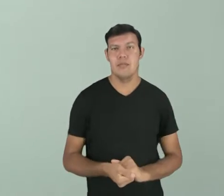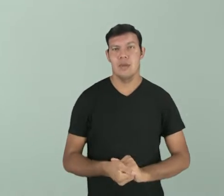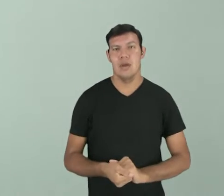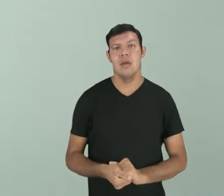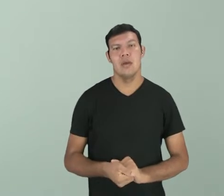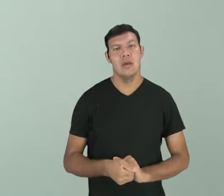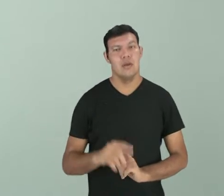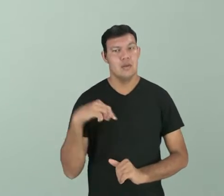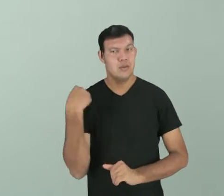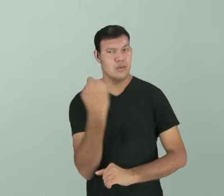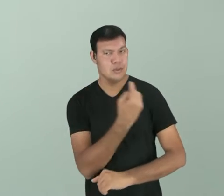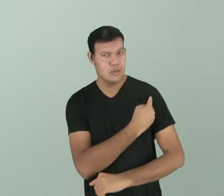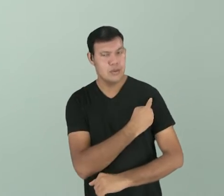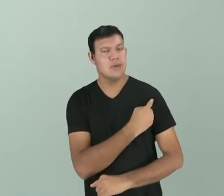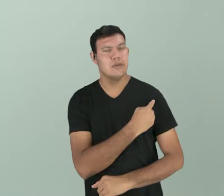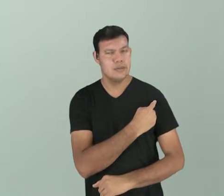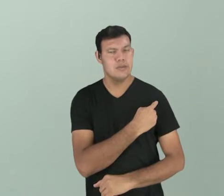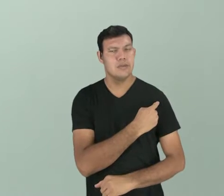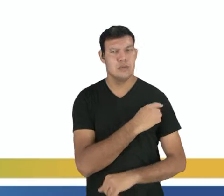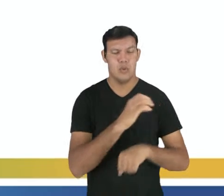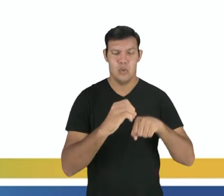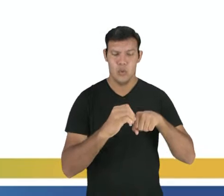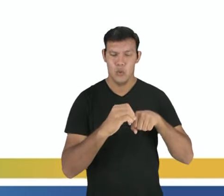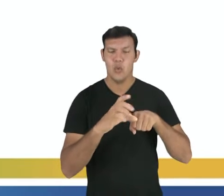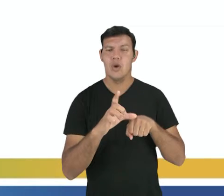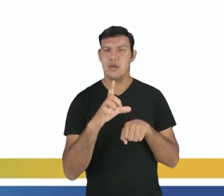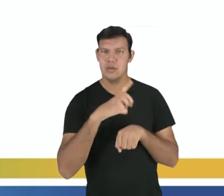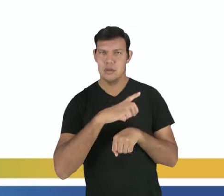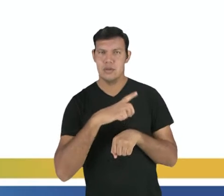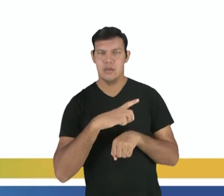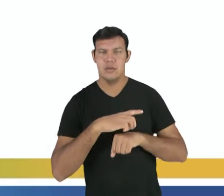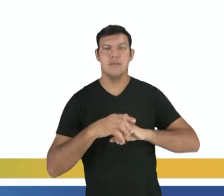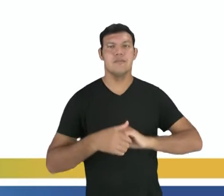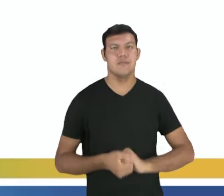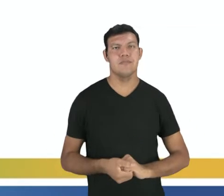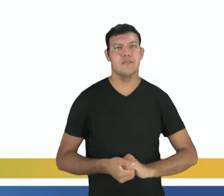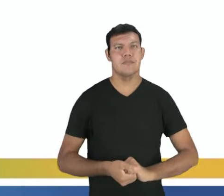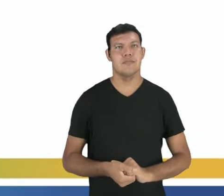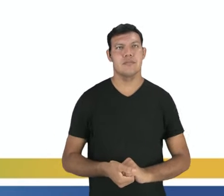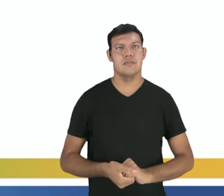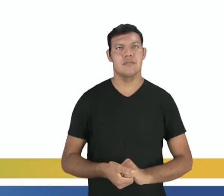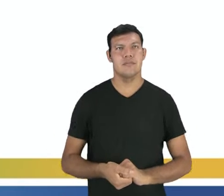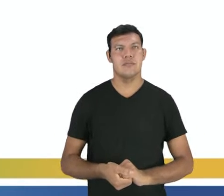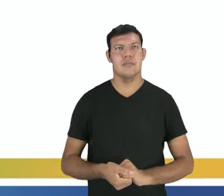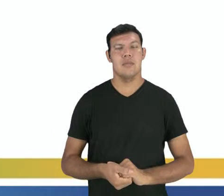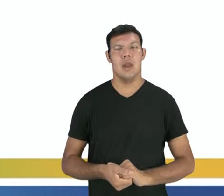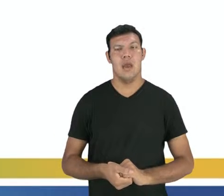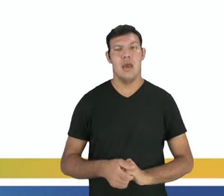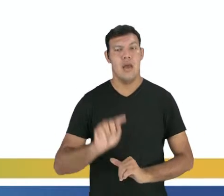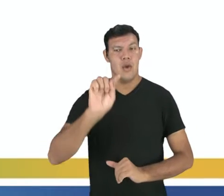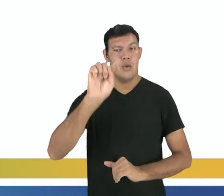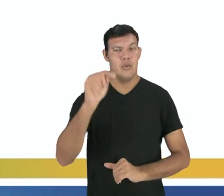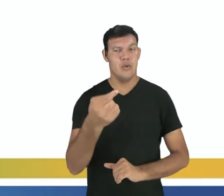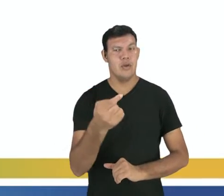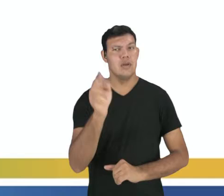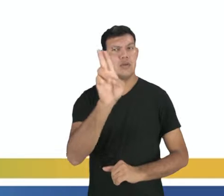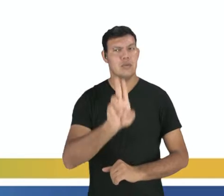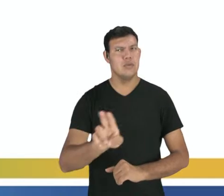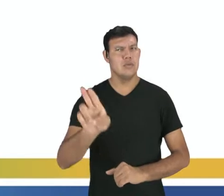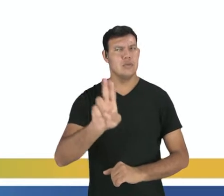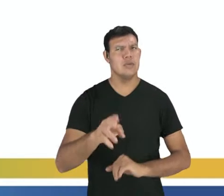tem que conhecer pelo menos minimamente, tá? Então vamos ver. A vírgula ela é usada para separar o quê?